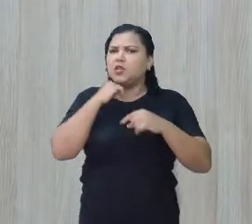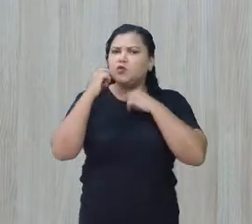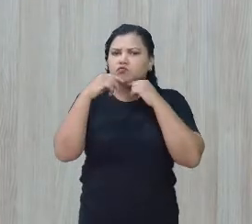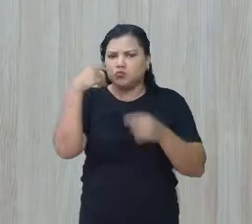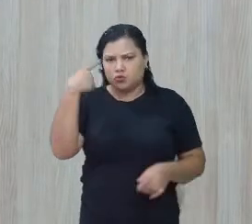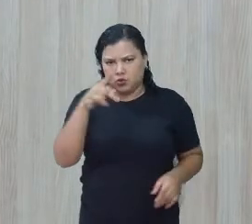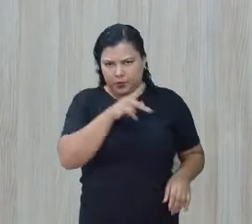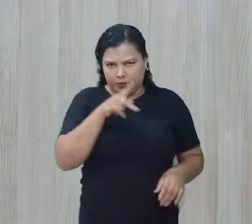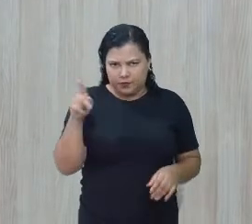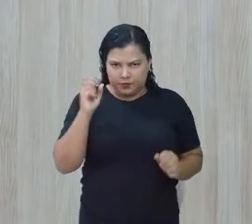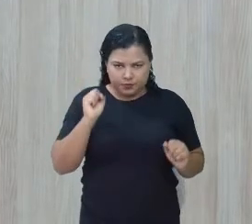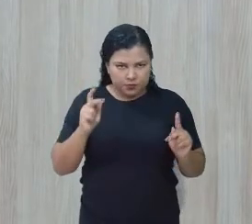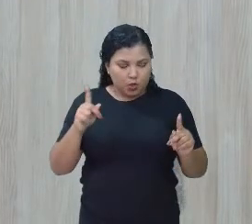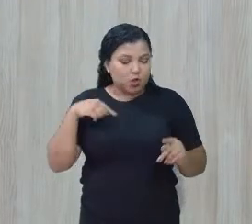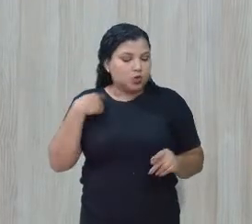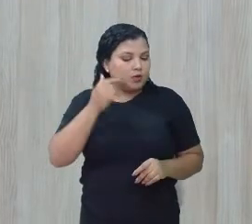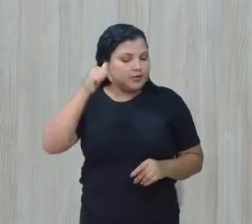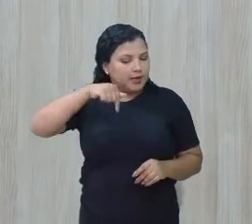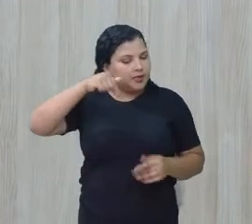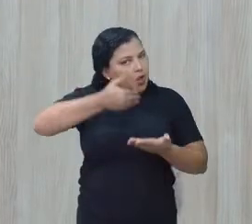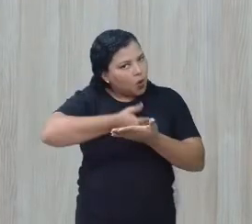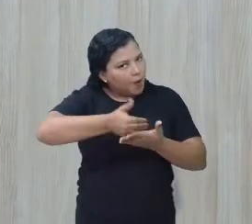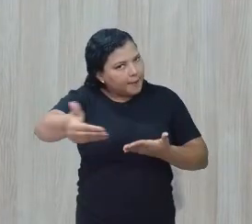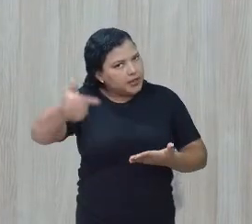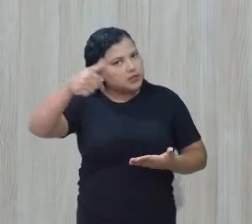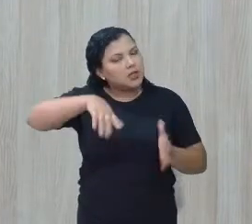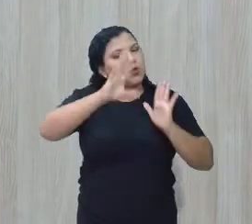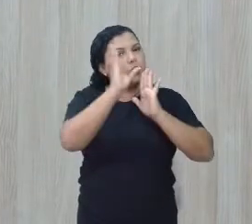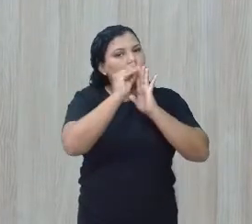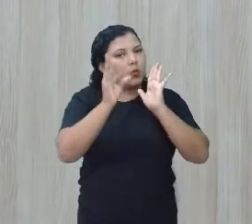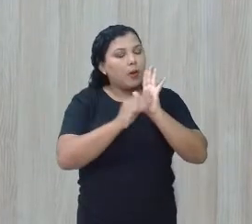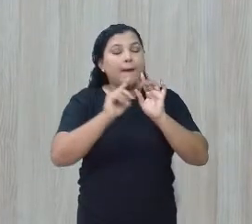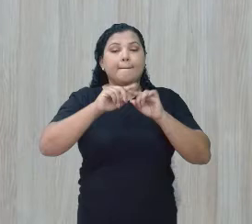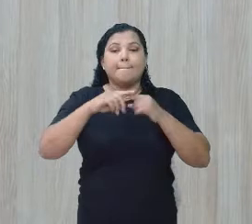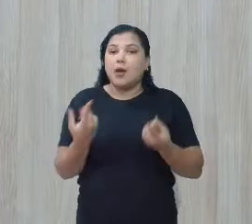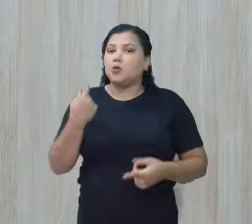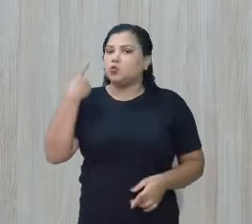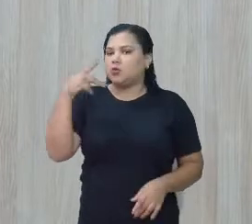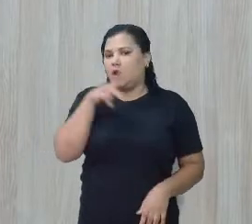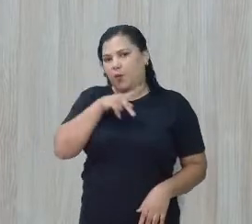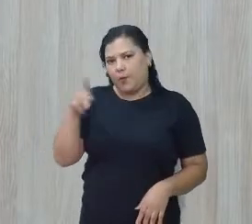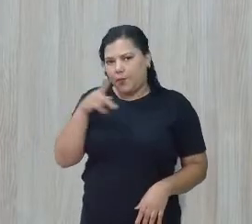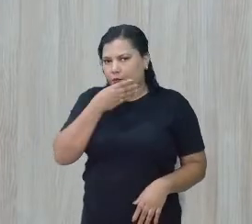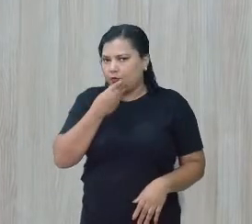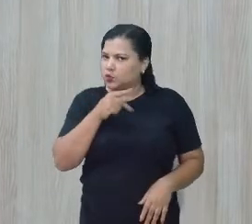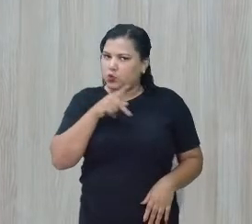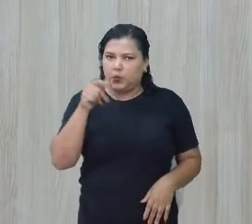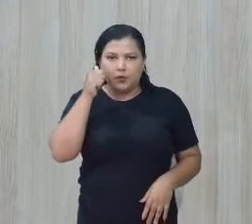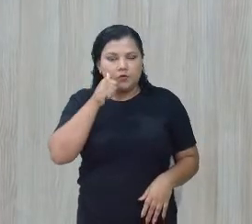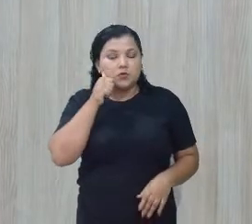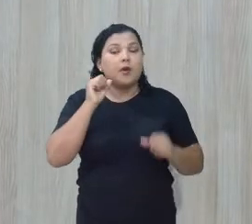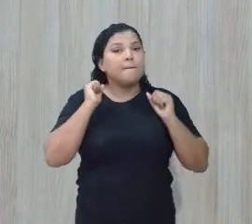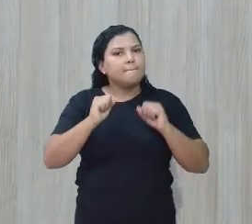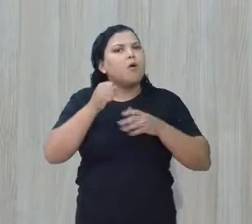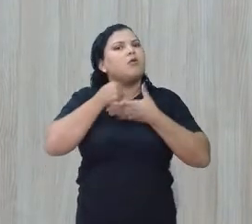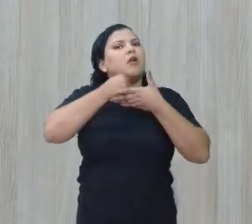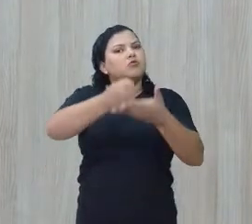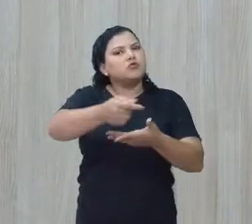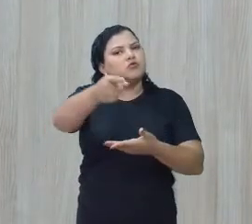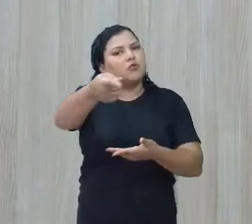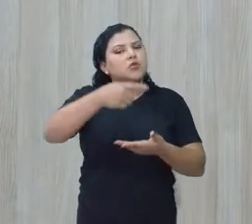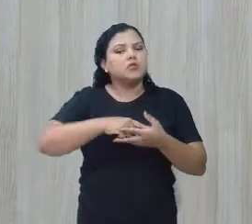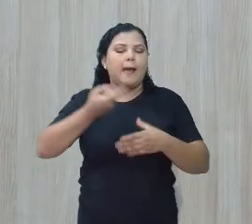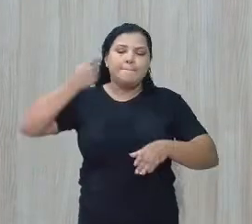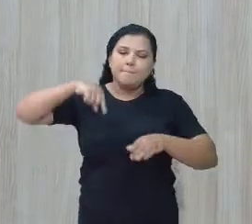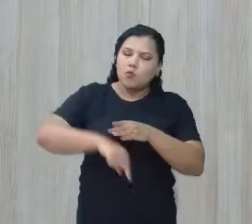de vocês, gente. Aqui a gente está dando o pontapé inicial do conteúdo, mas o professor aí da sua sala de aula, ele vai te ajudar a intensificar.